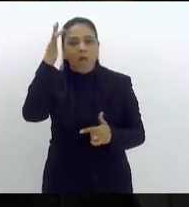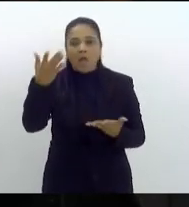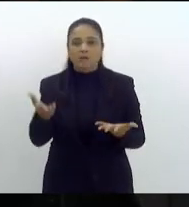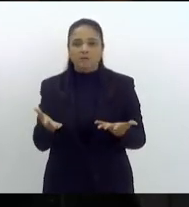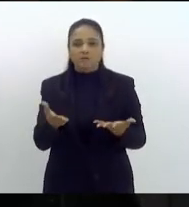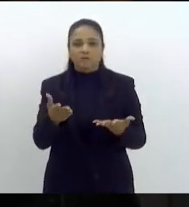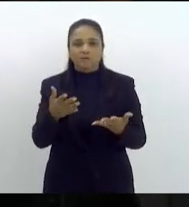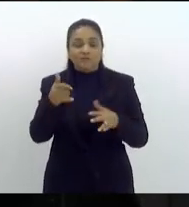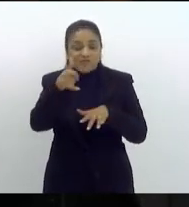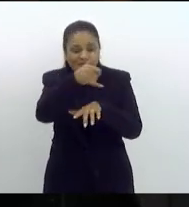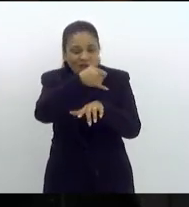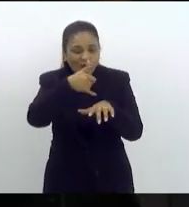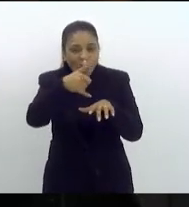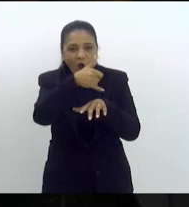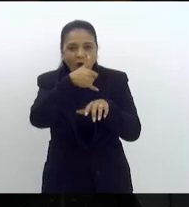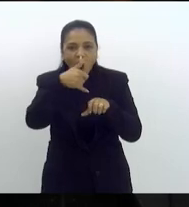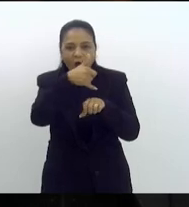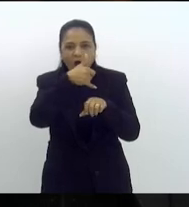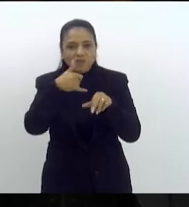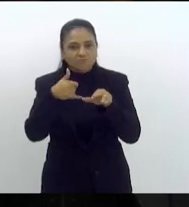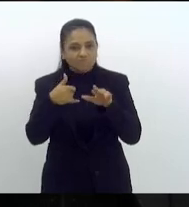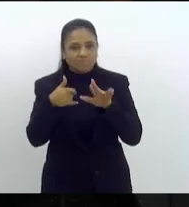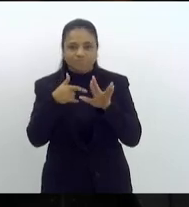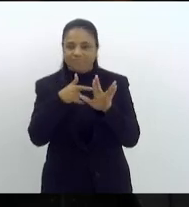não é excrescência